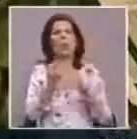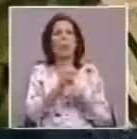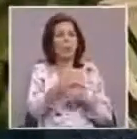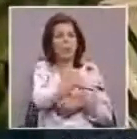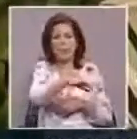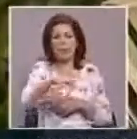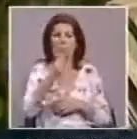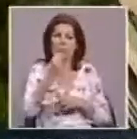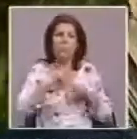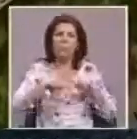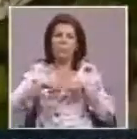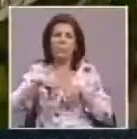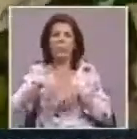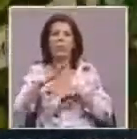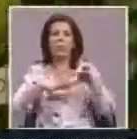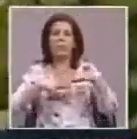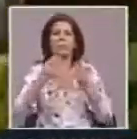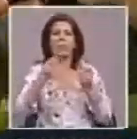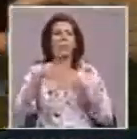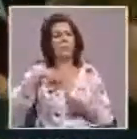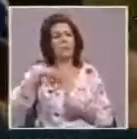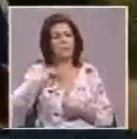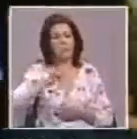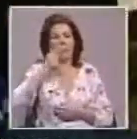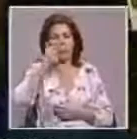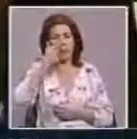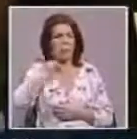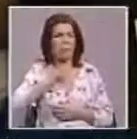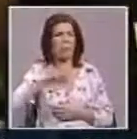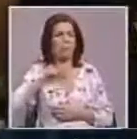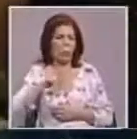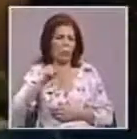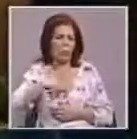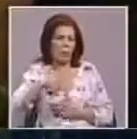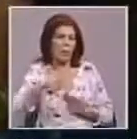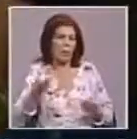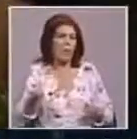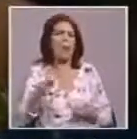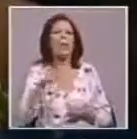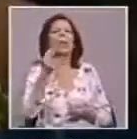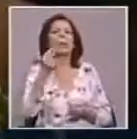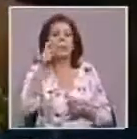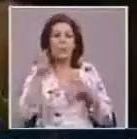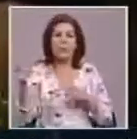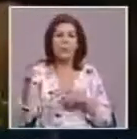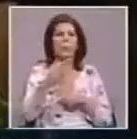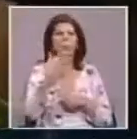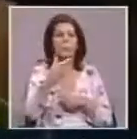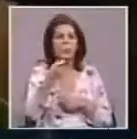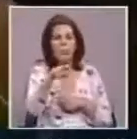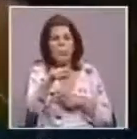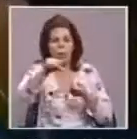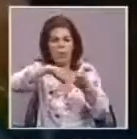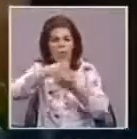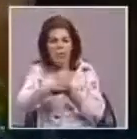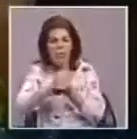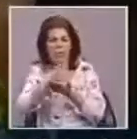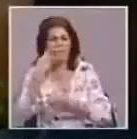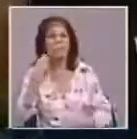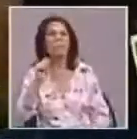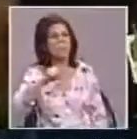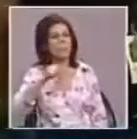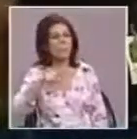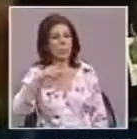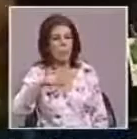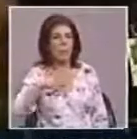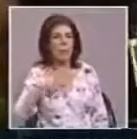a maior parte usa-se muito em Portugal, por isso penso que sim. Há muita gente a passar por aqui a perguntar a receita? Sim, sim. Nós também